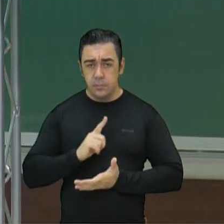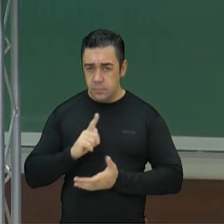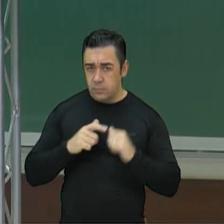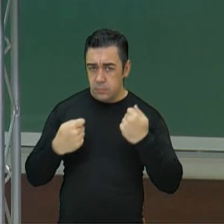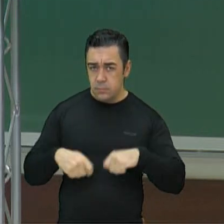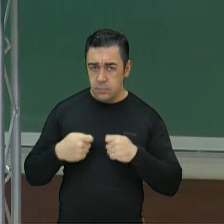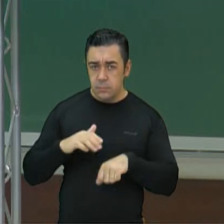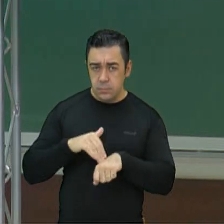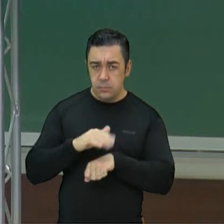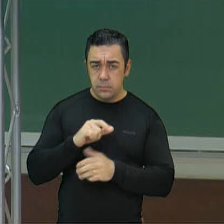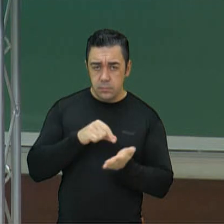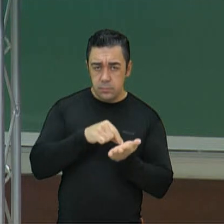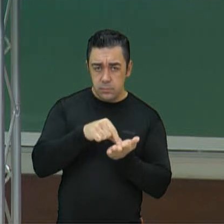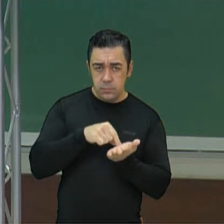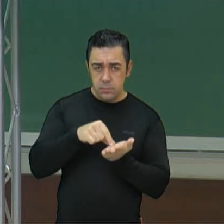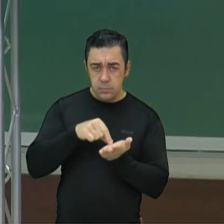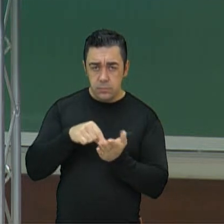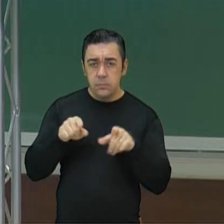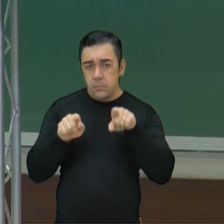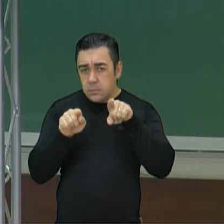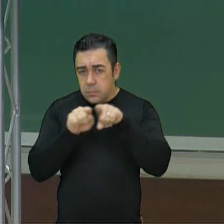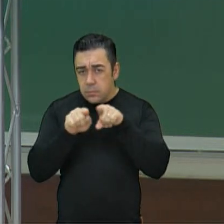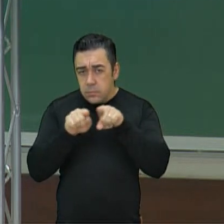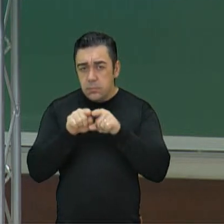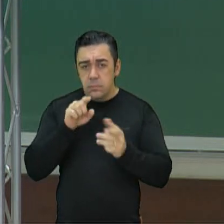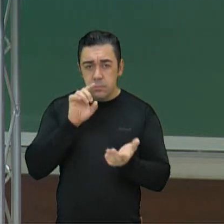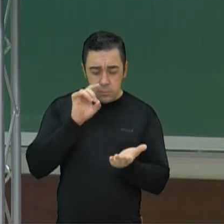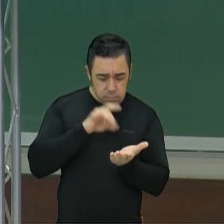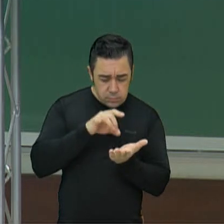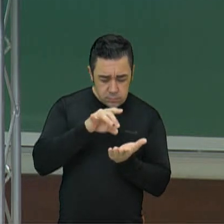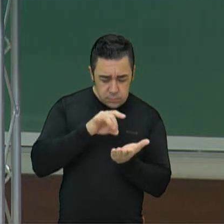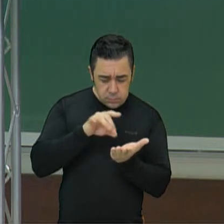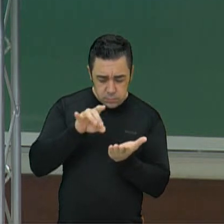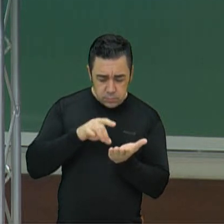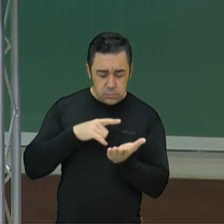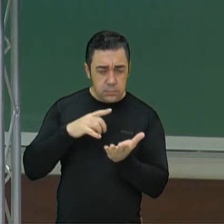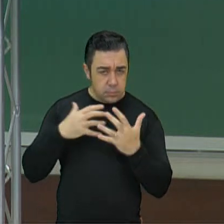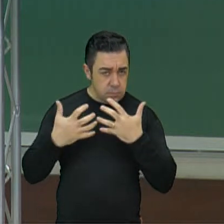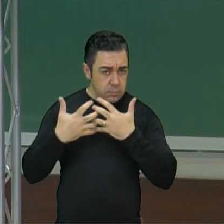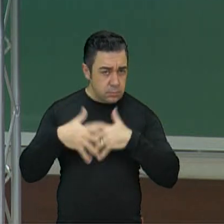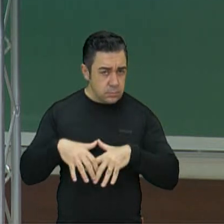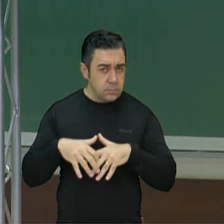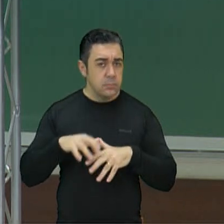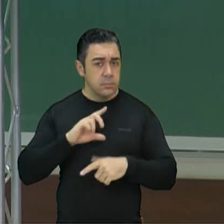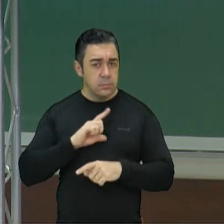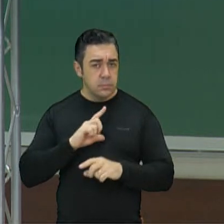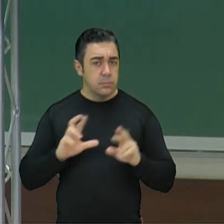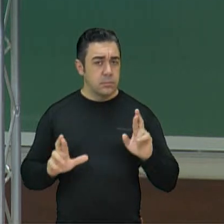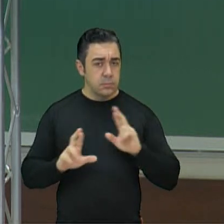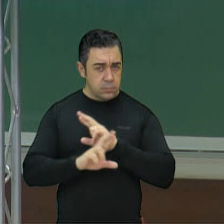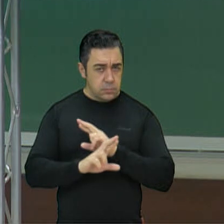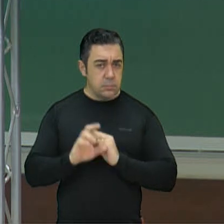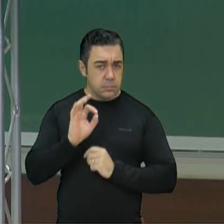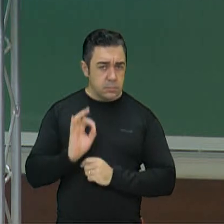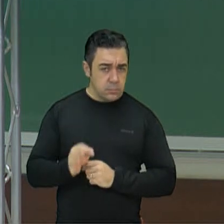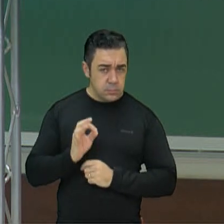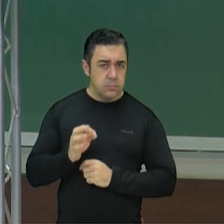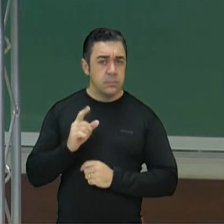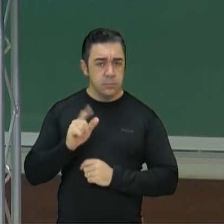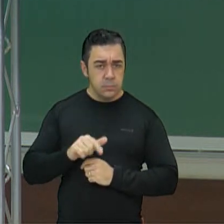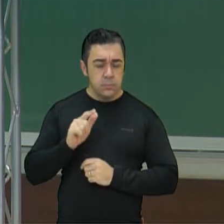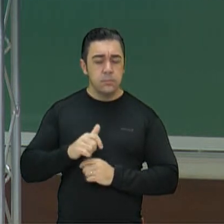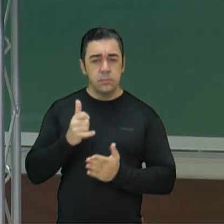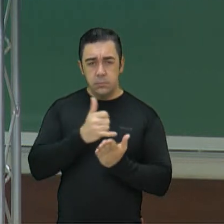mais componentes e também cada função deles está relacionado a uma determinada parte